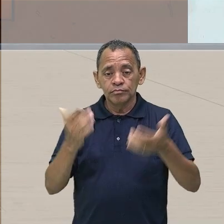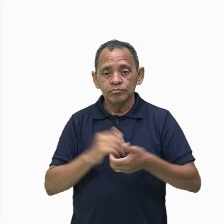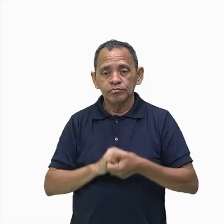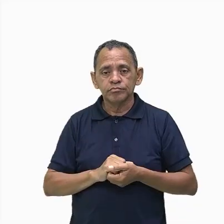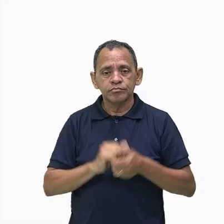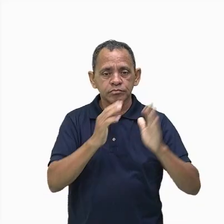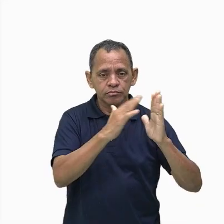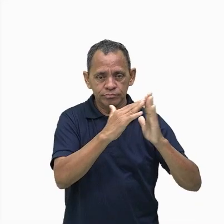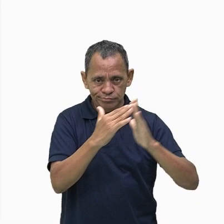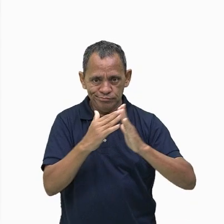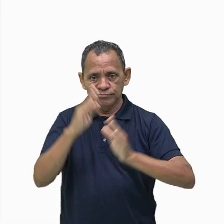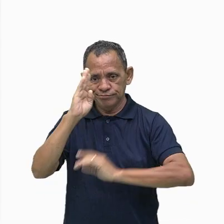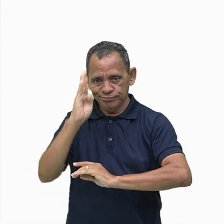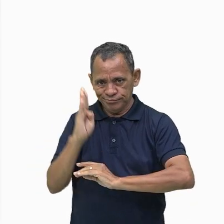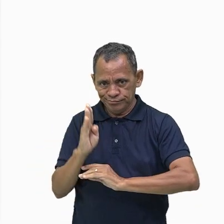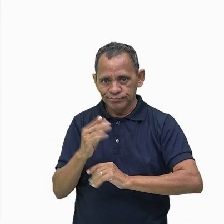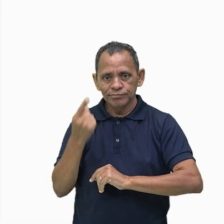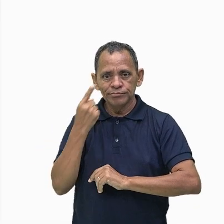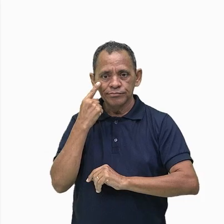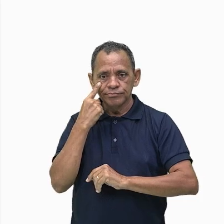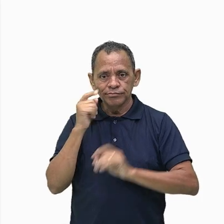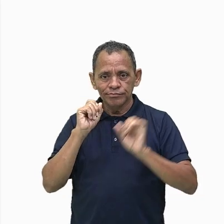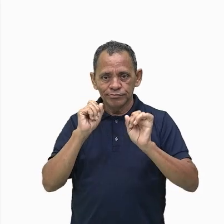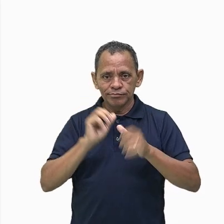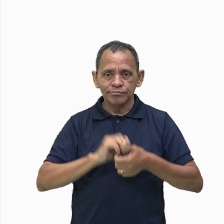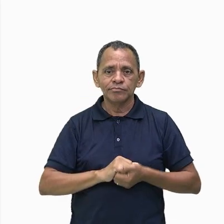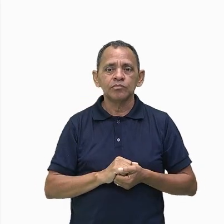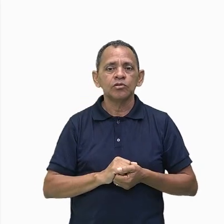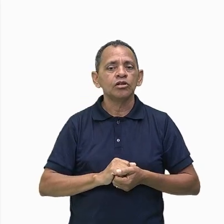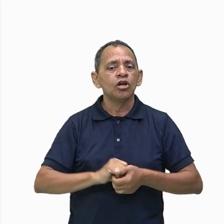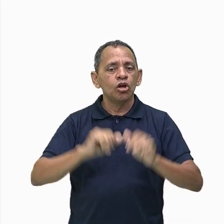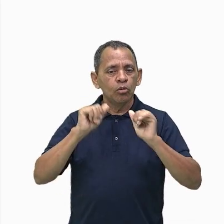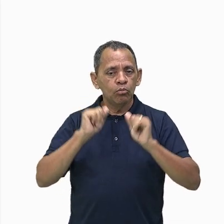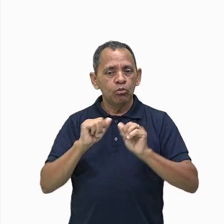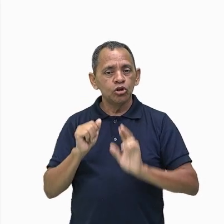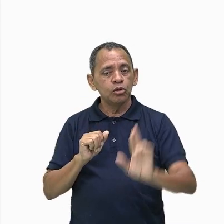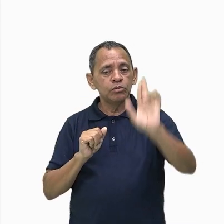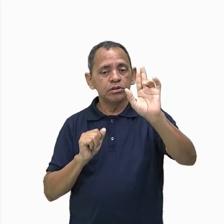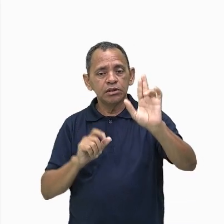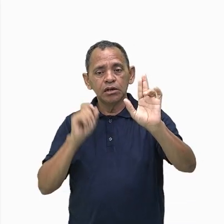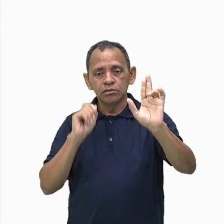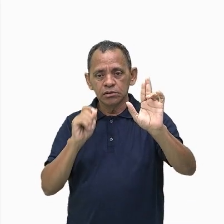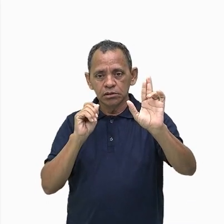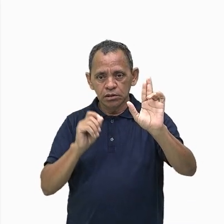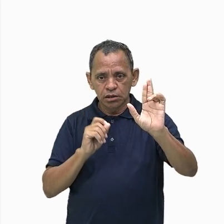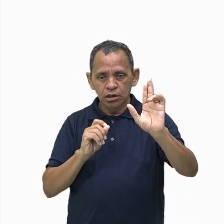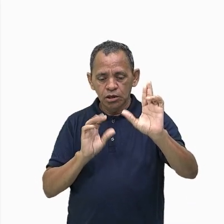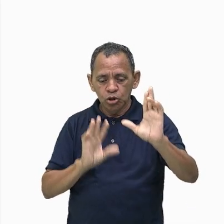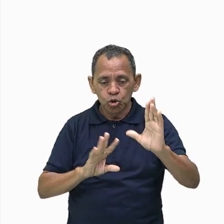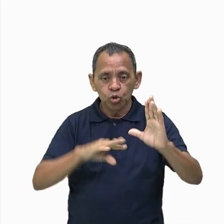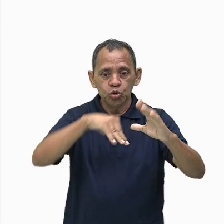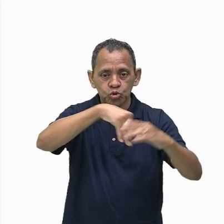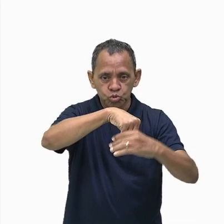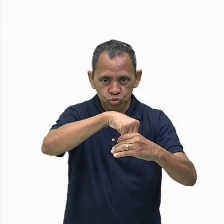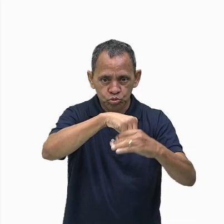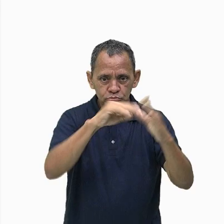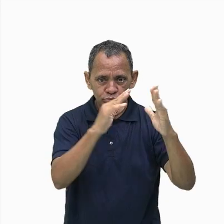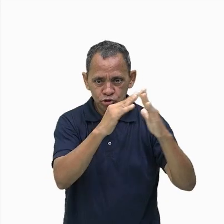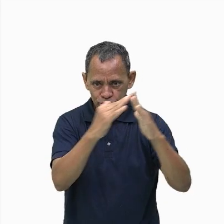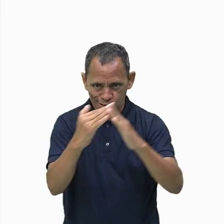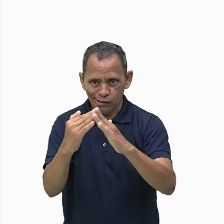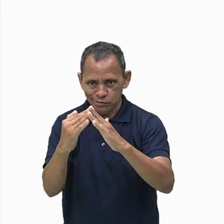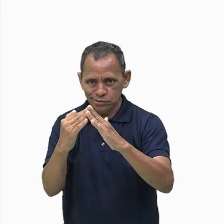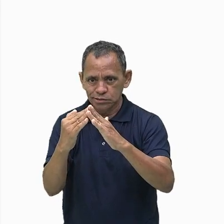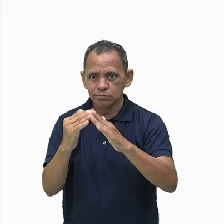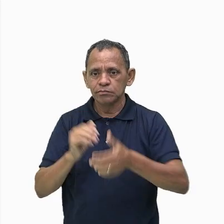no Brasil, né, a gente observa que uma vila ela pode representar ali o quê? Um conjunto de casas individuais